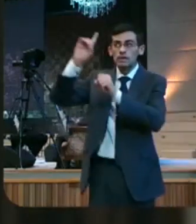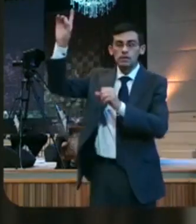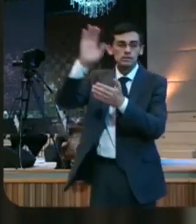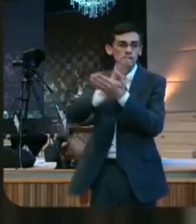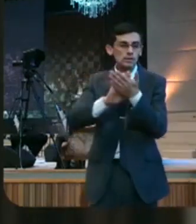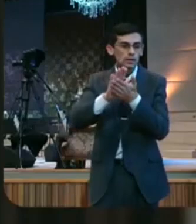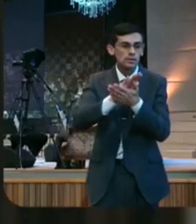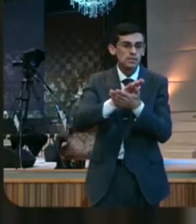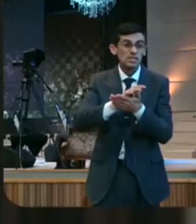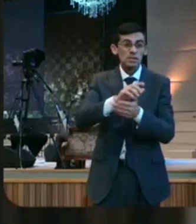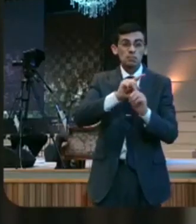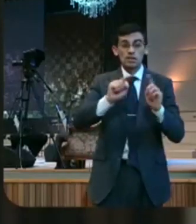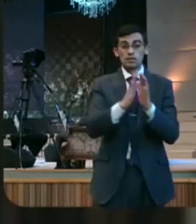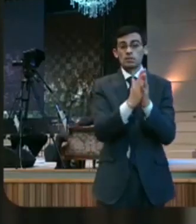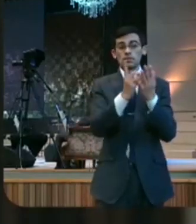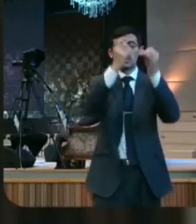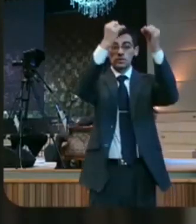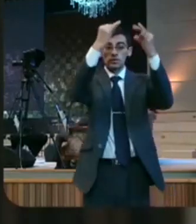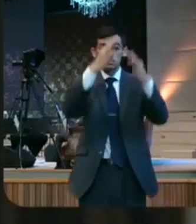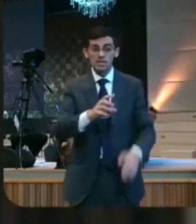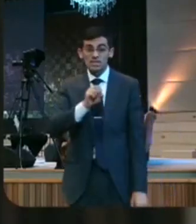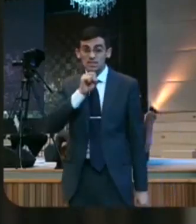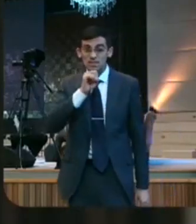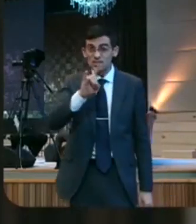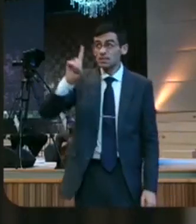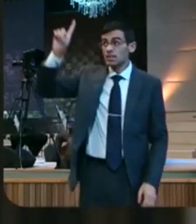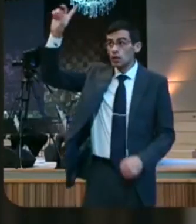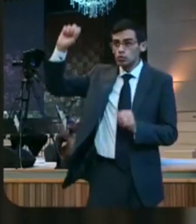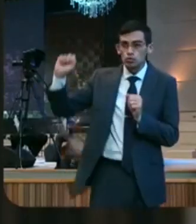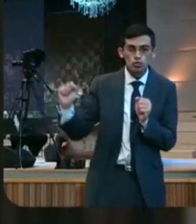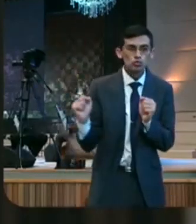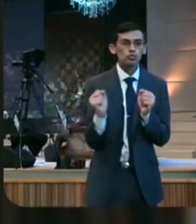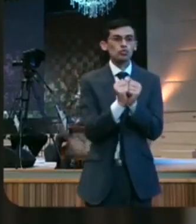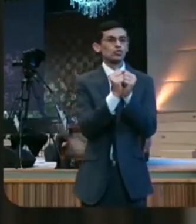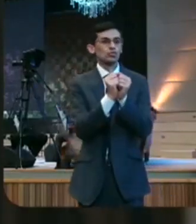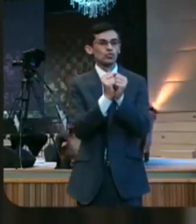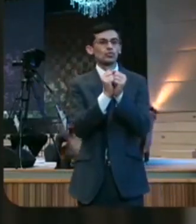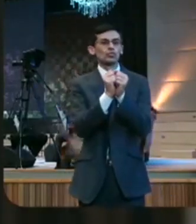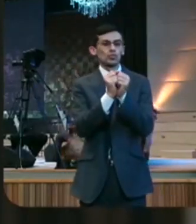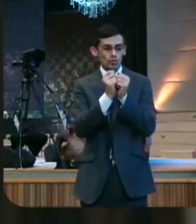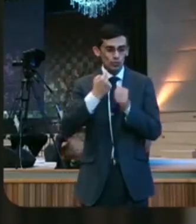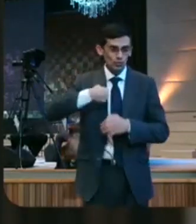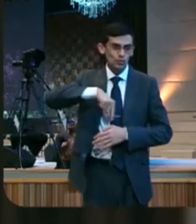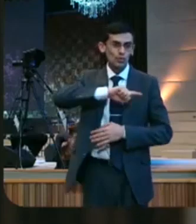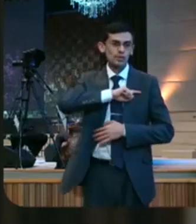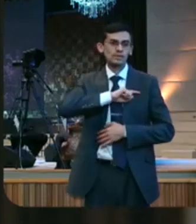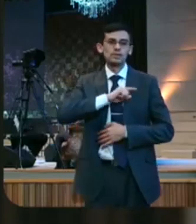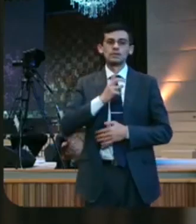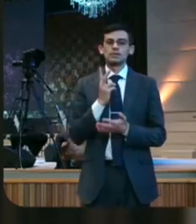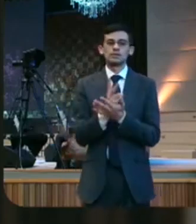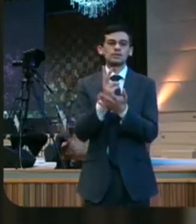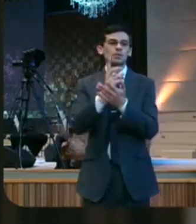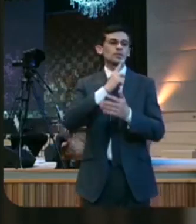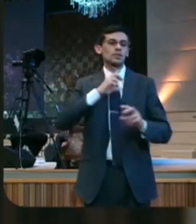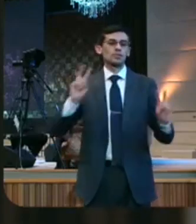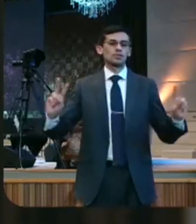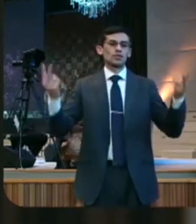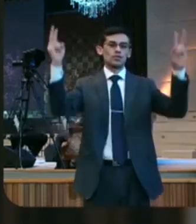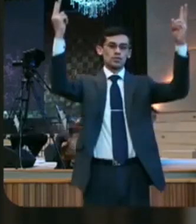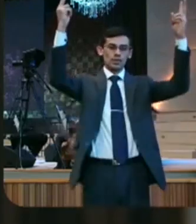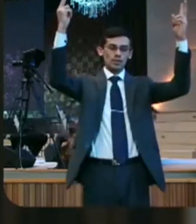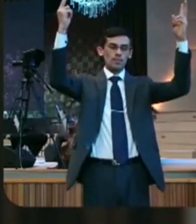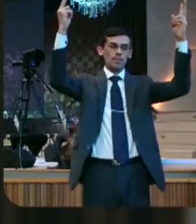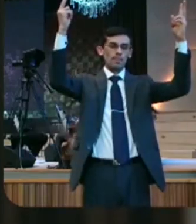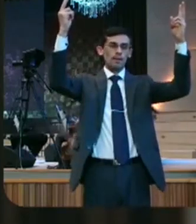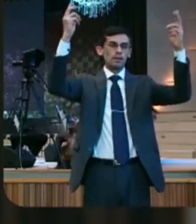Senhor é por nós, quem será contra nós? O que a palavra de Deus está dizendo é que a gente